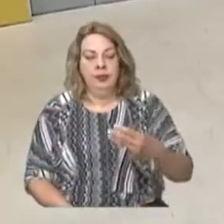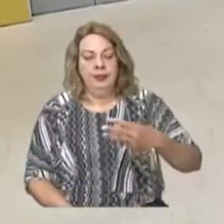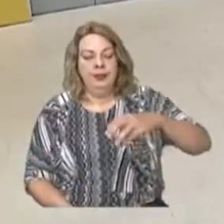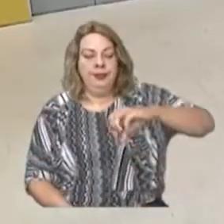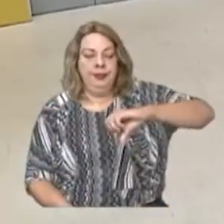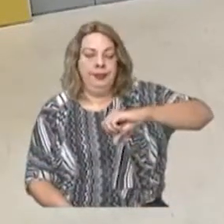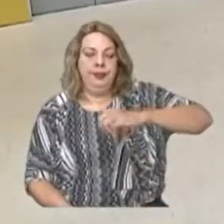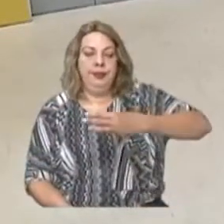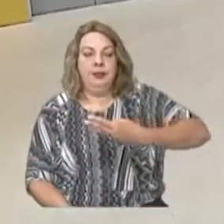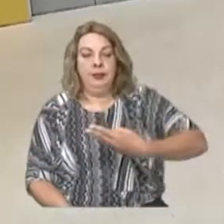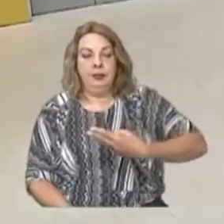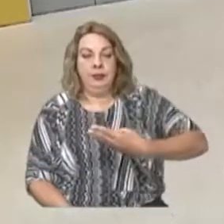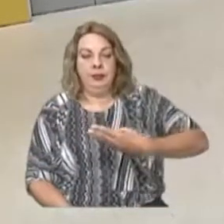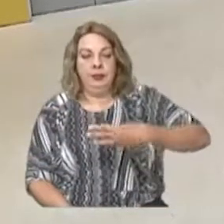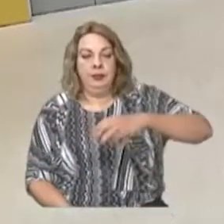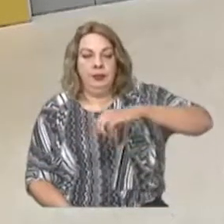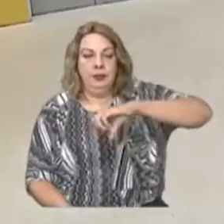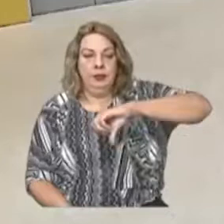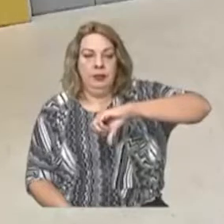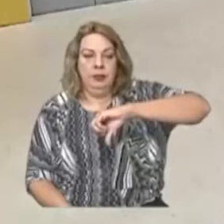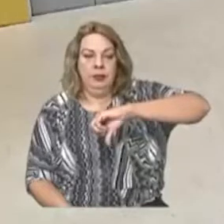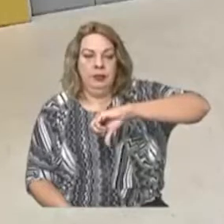39, 39.